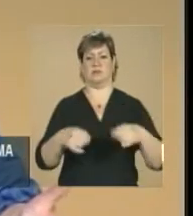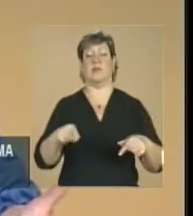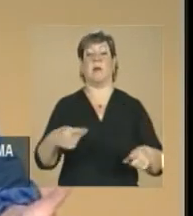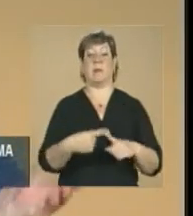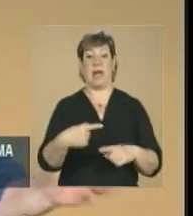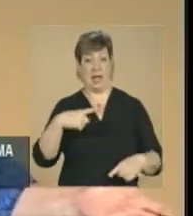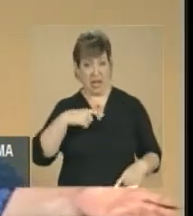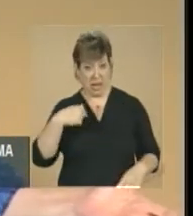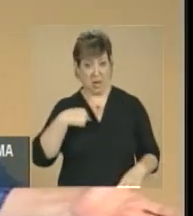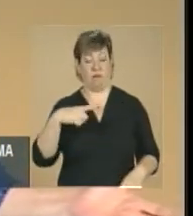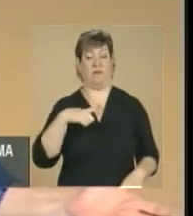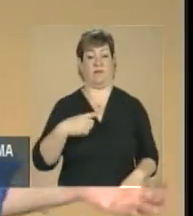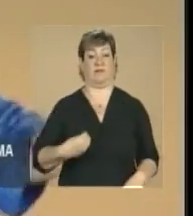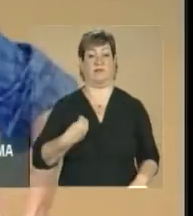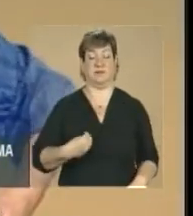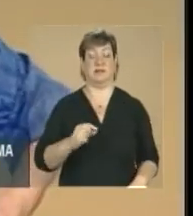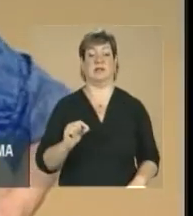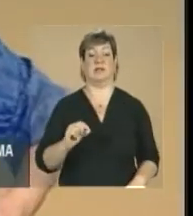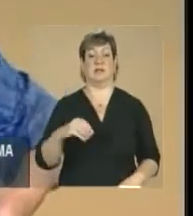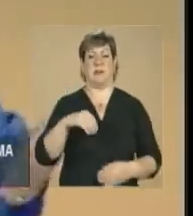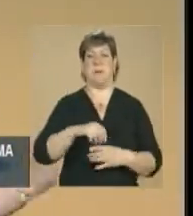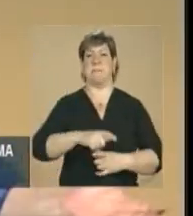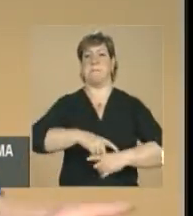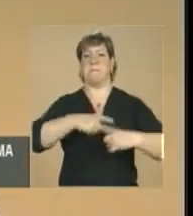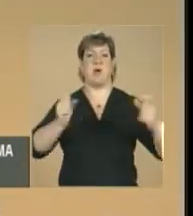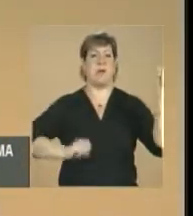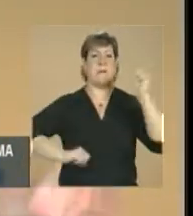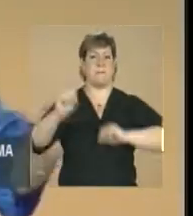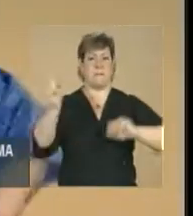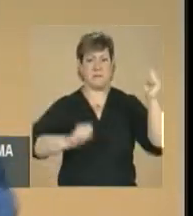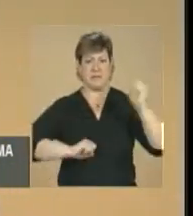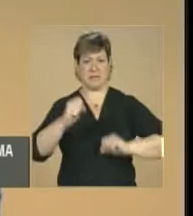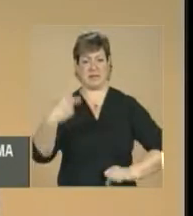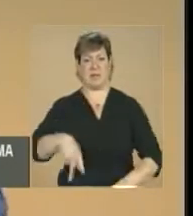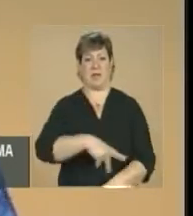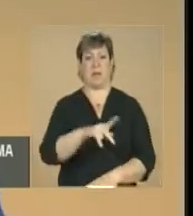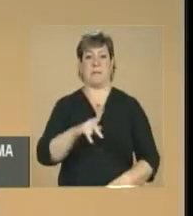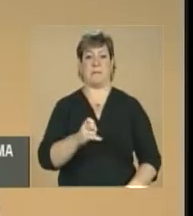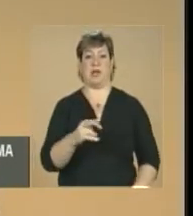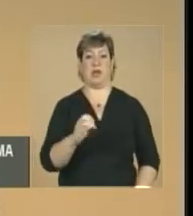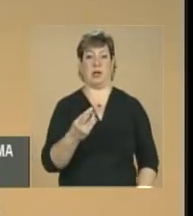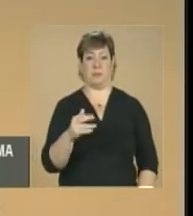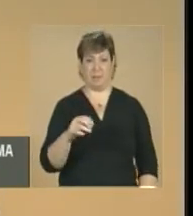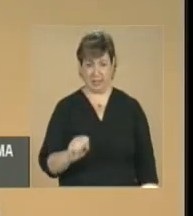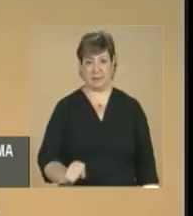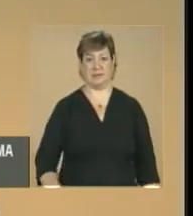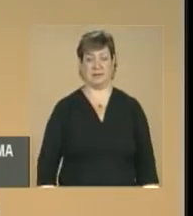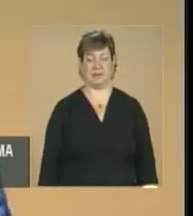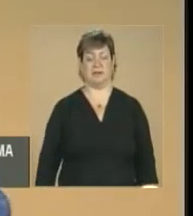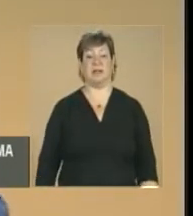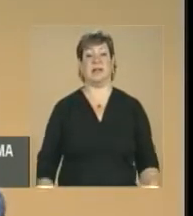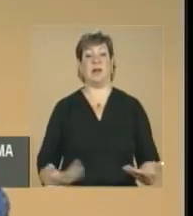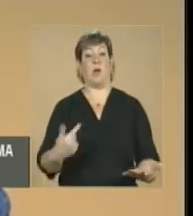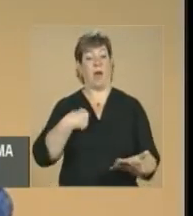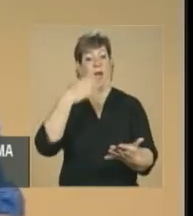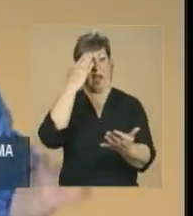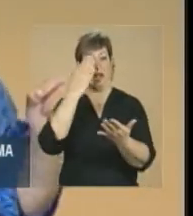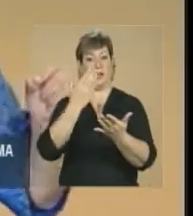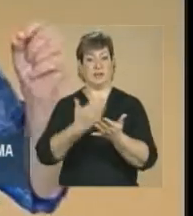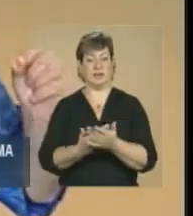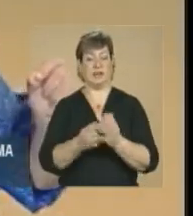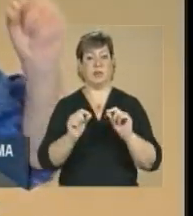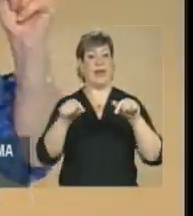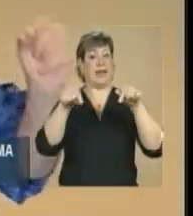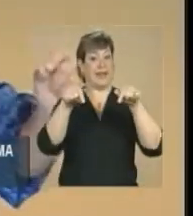empresa desse país. É uma empresa de capital aberto, que é a Petrobras. E acredito que